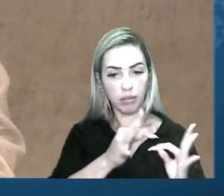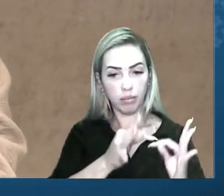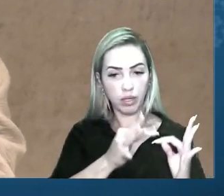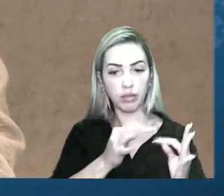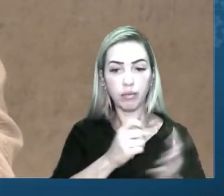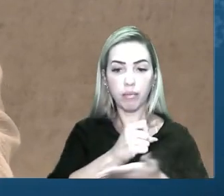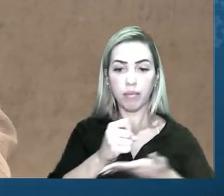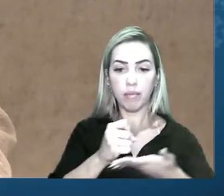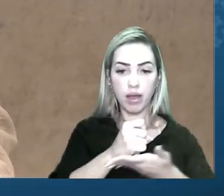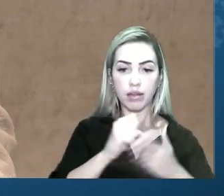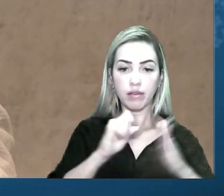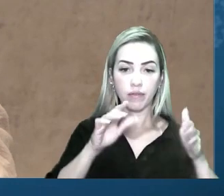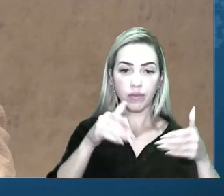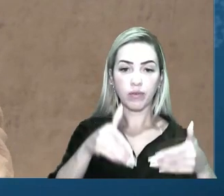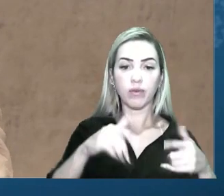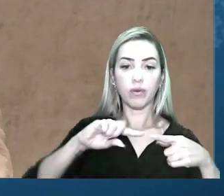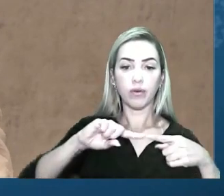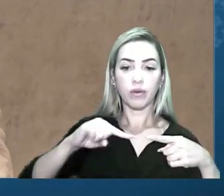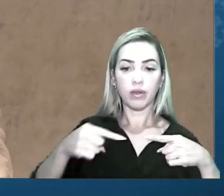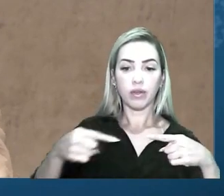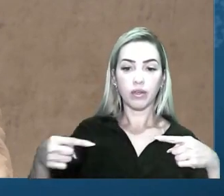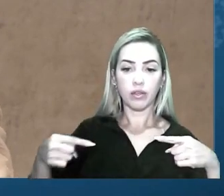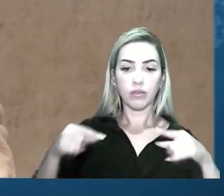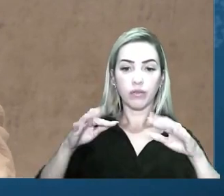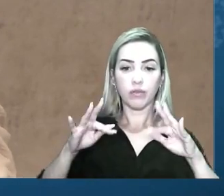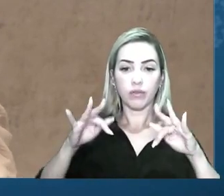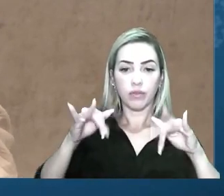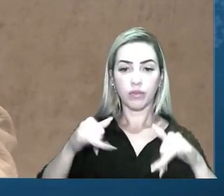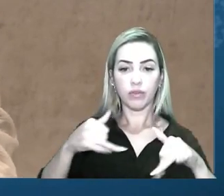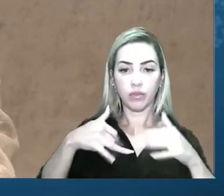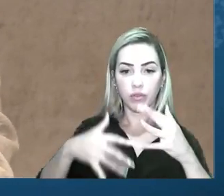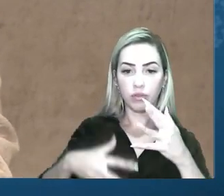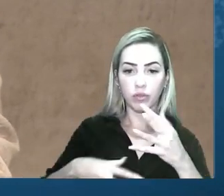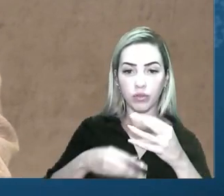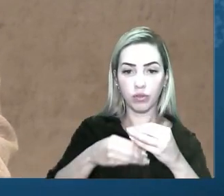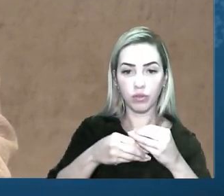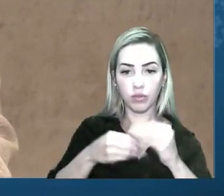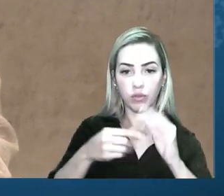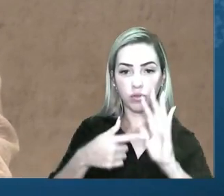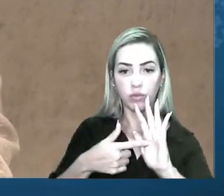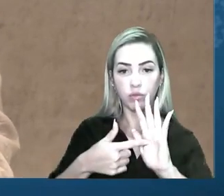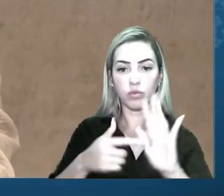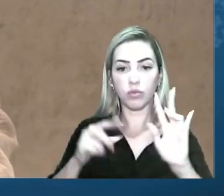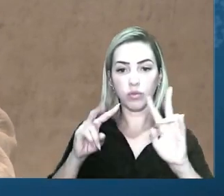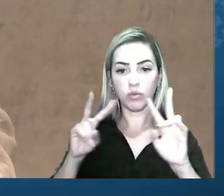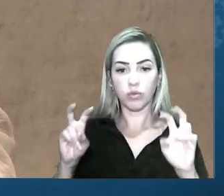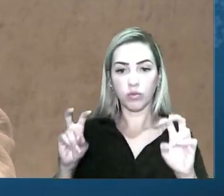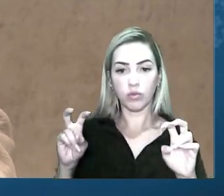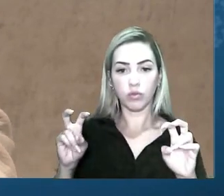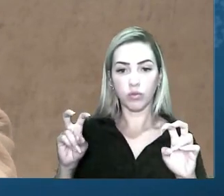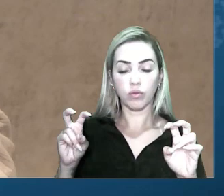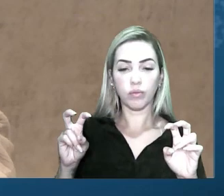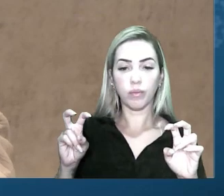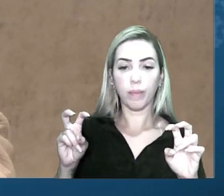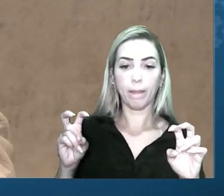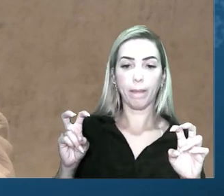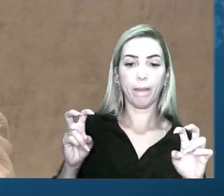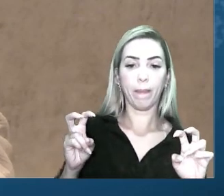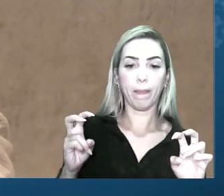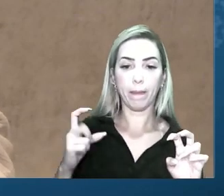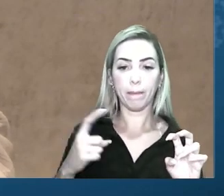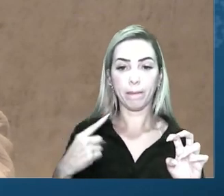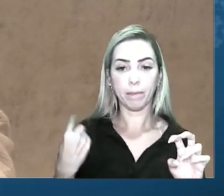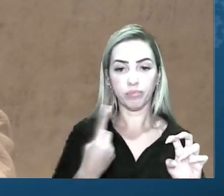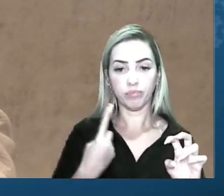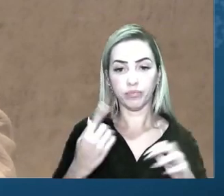RNAs. E, no final, eu vou fazer uma pequena apresentação também sobre o nosso